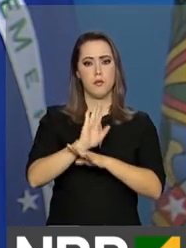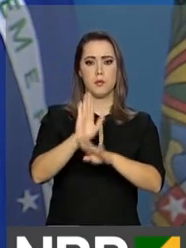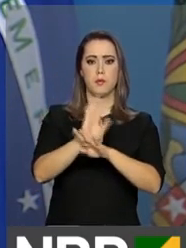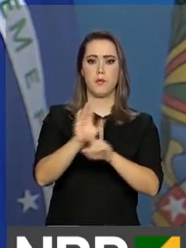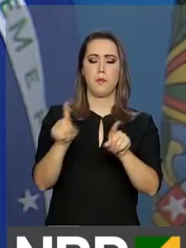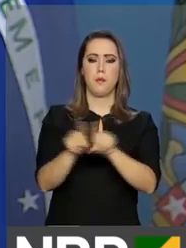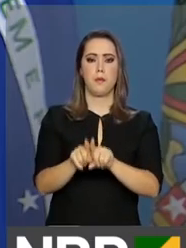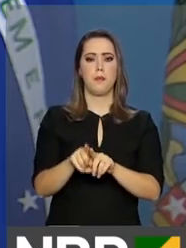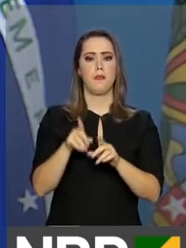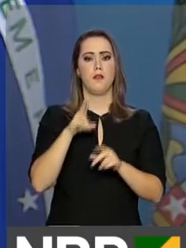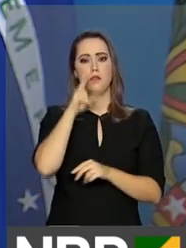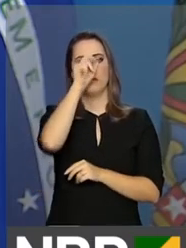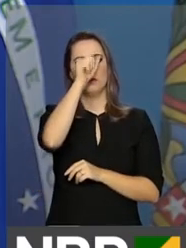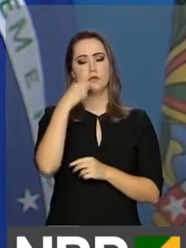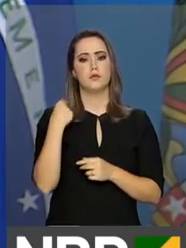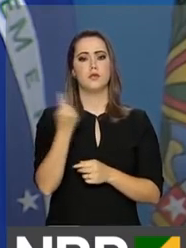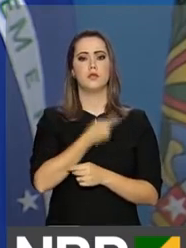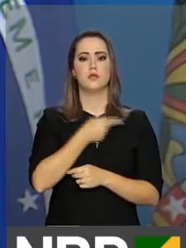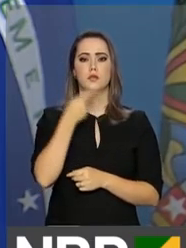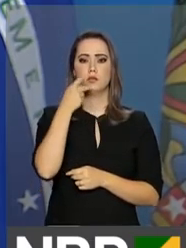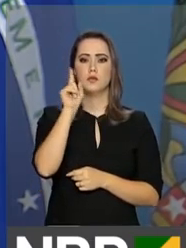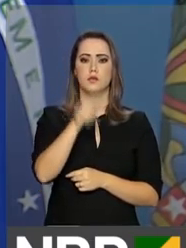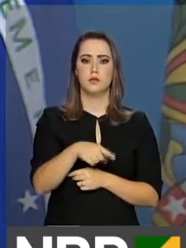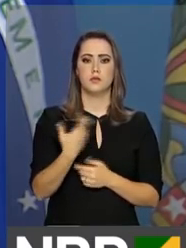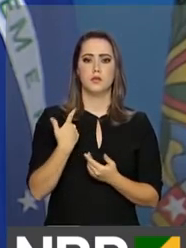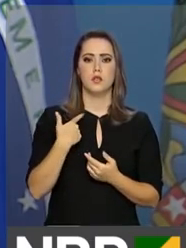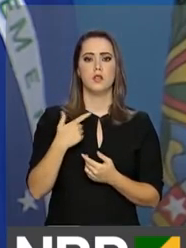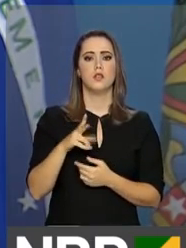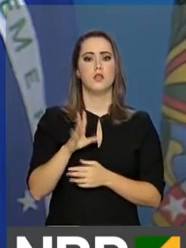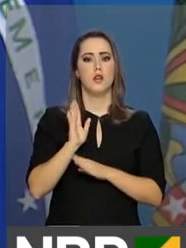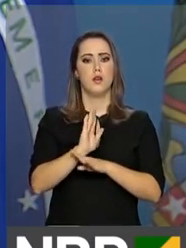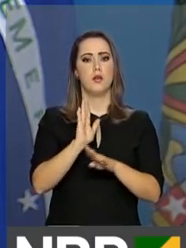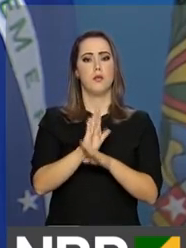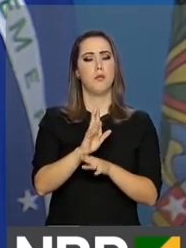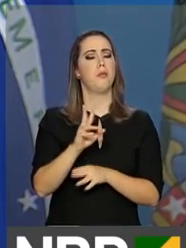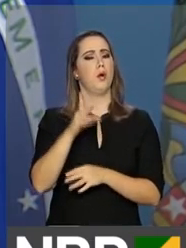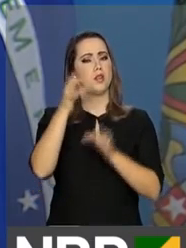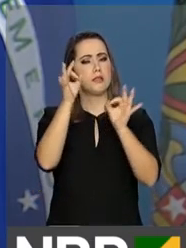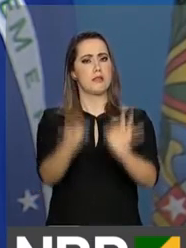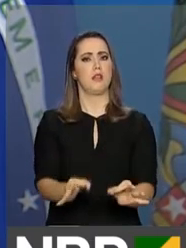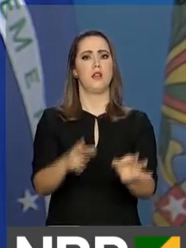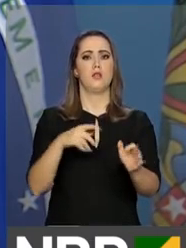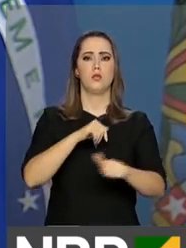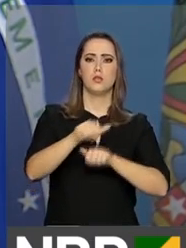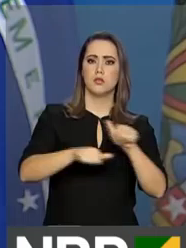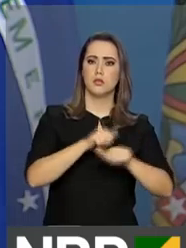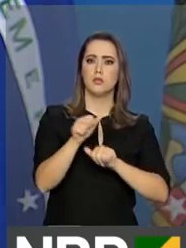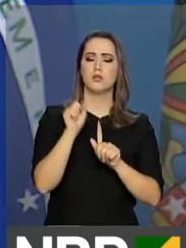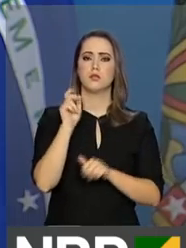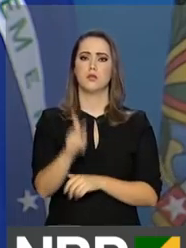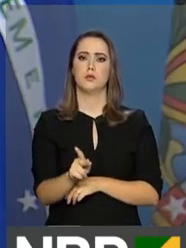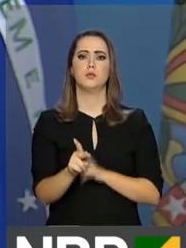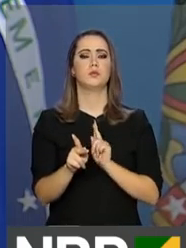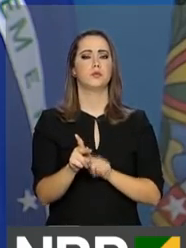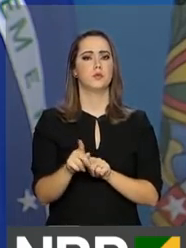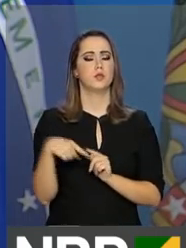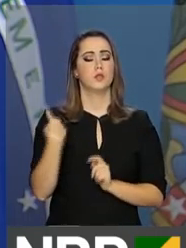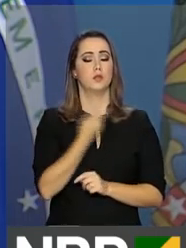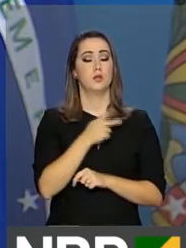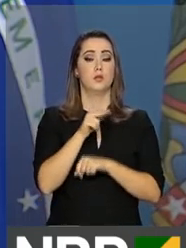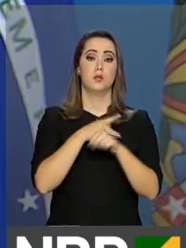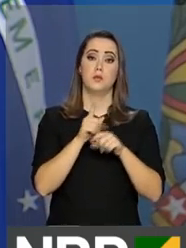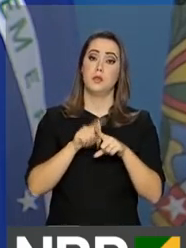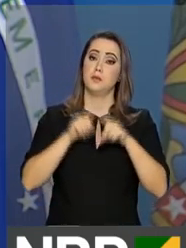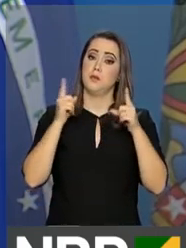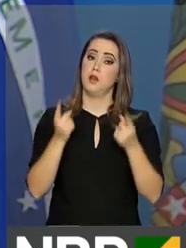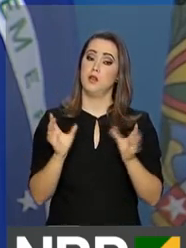apoia fortemente, eu diria quase radicalmente, a renovação previdenciária no nosso país. De